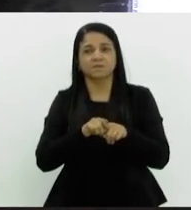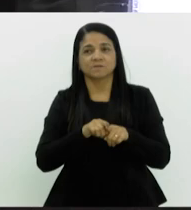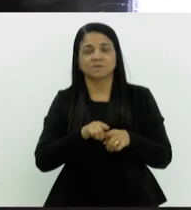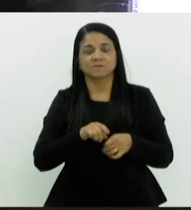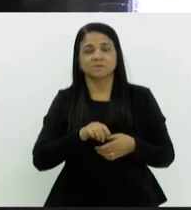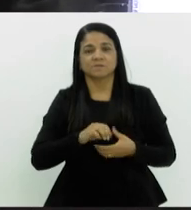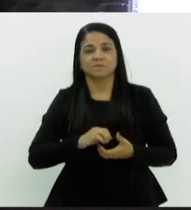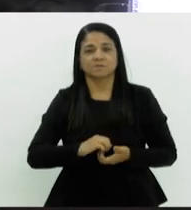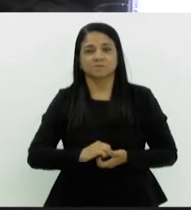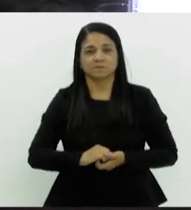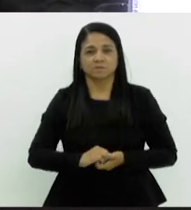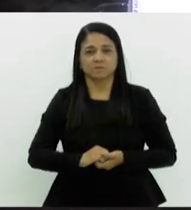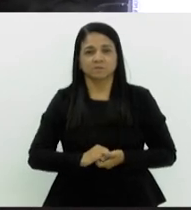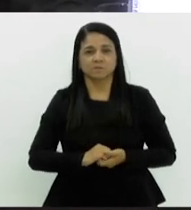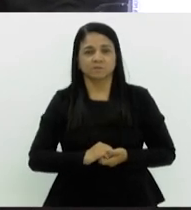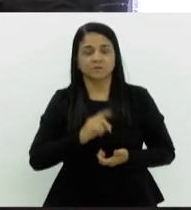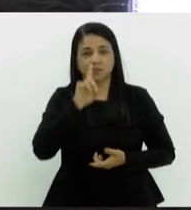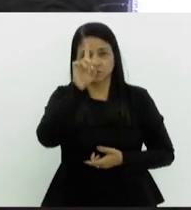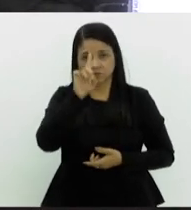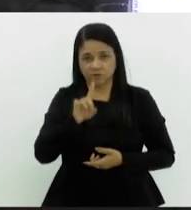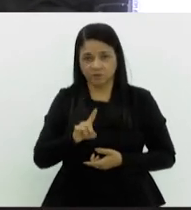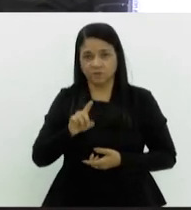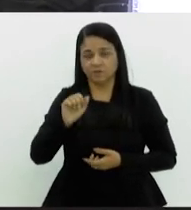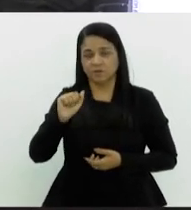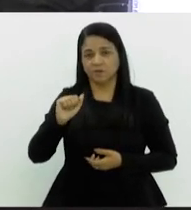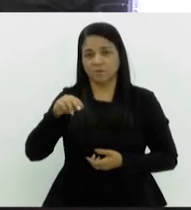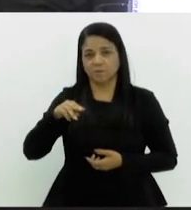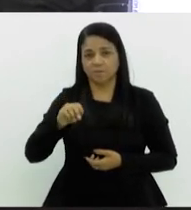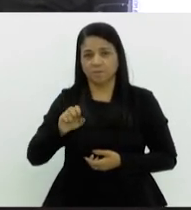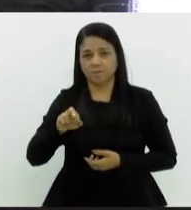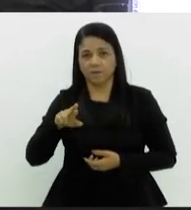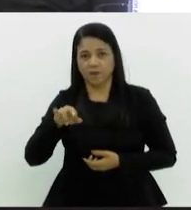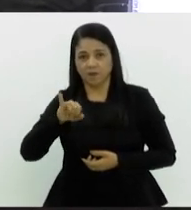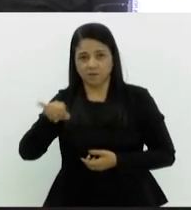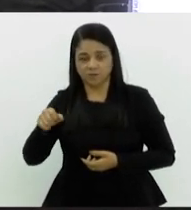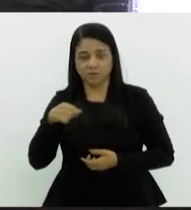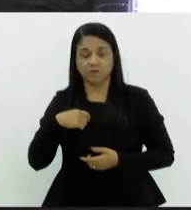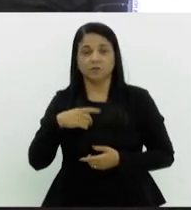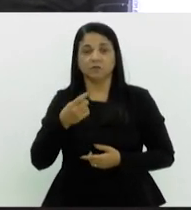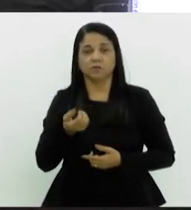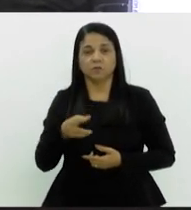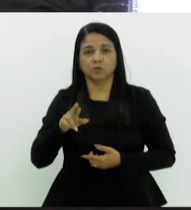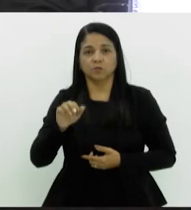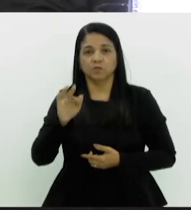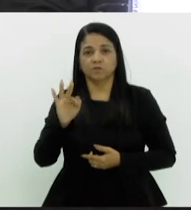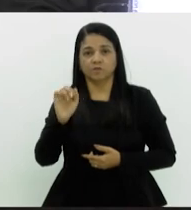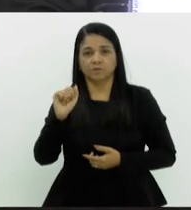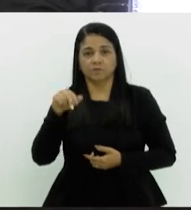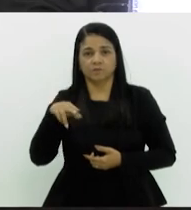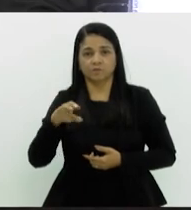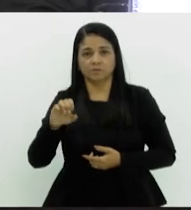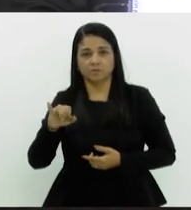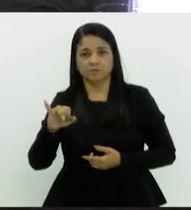do diretor da Emerj, doutor Francisco Budal,